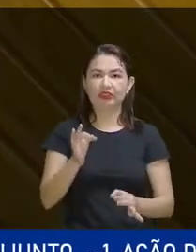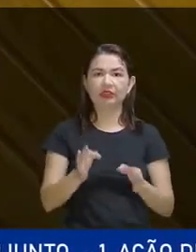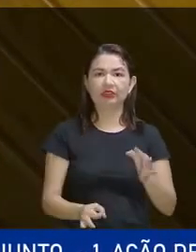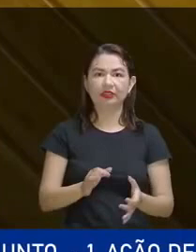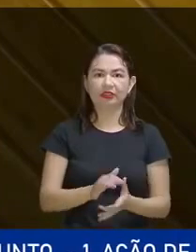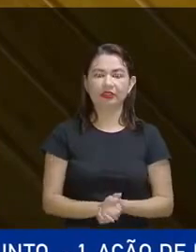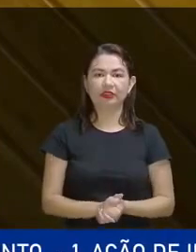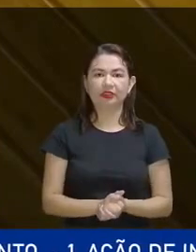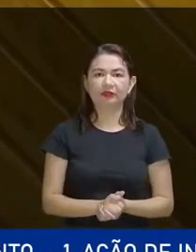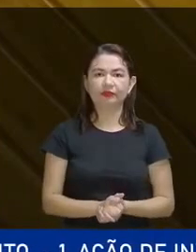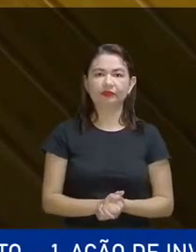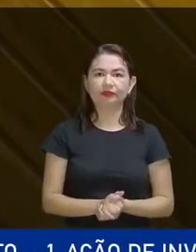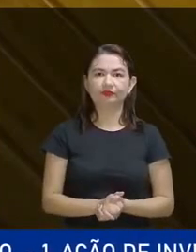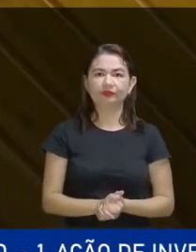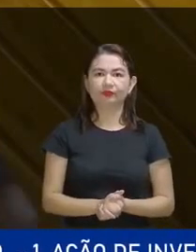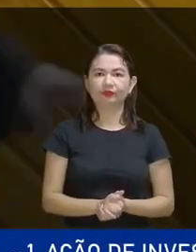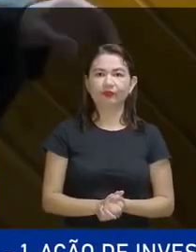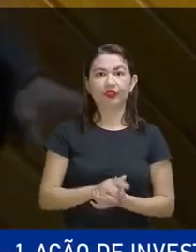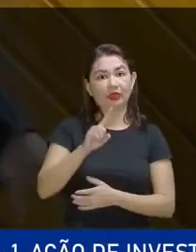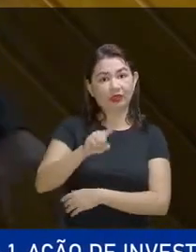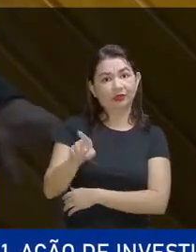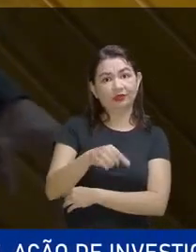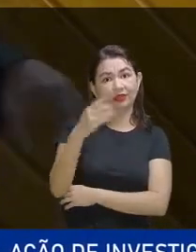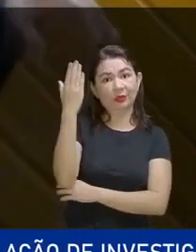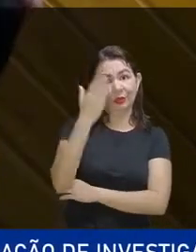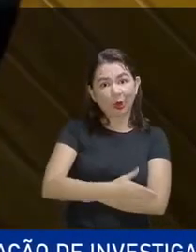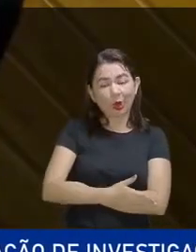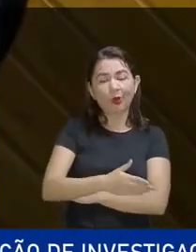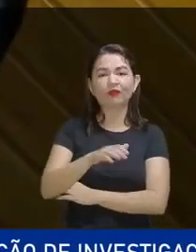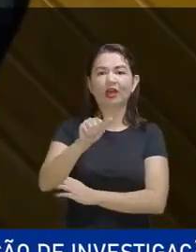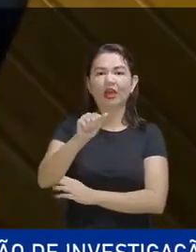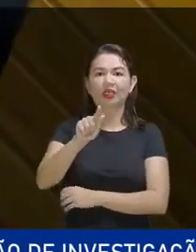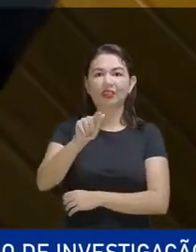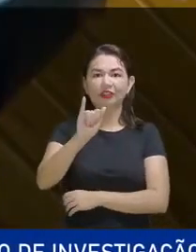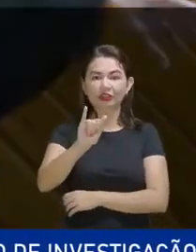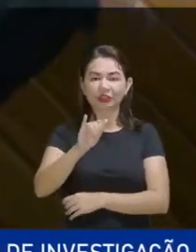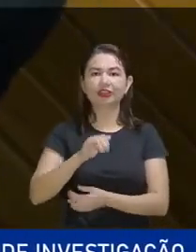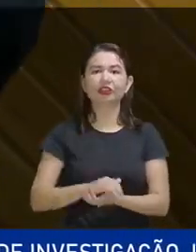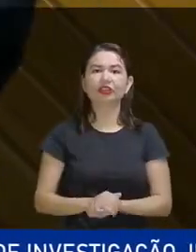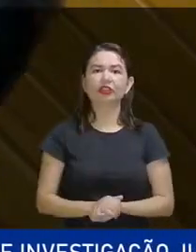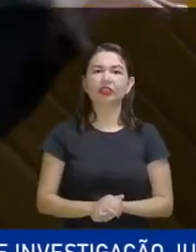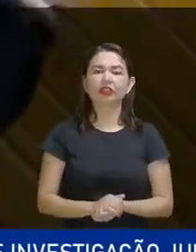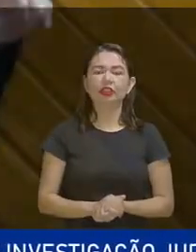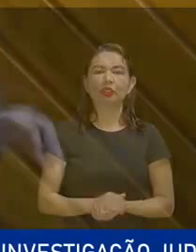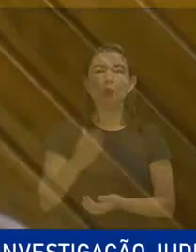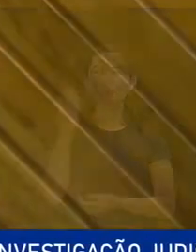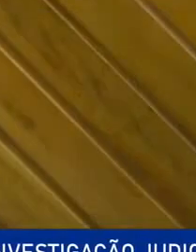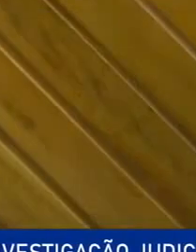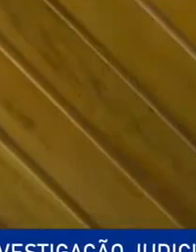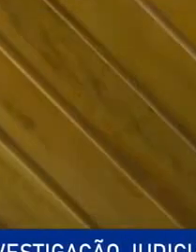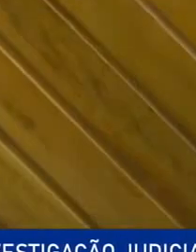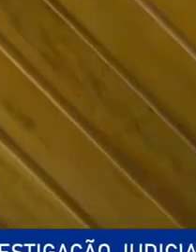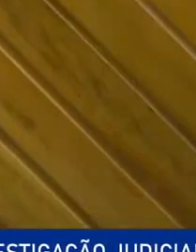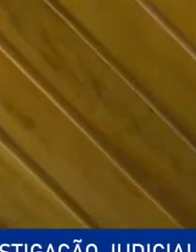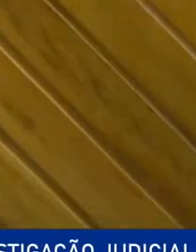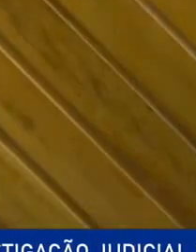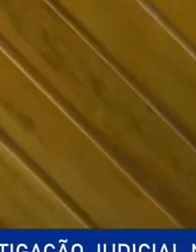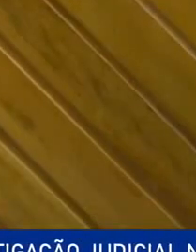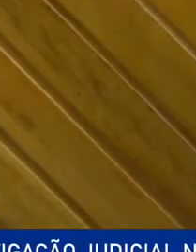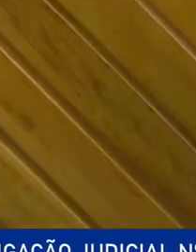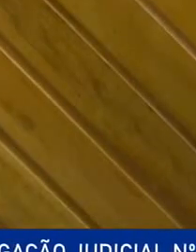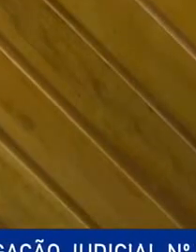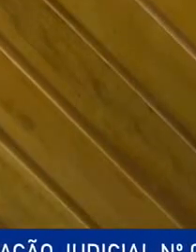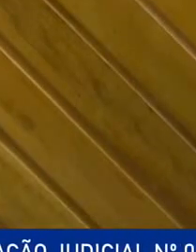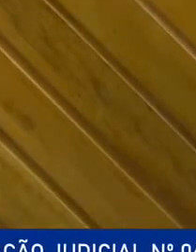Acerca da nulidade das provas em sede de AIJ, em relação a provas produzidas em inquérito policial em ação penal, esse egrégio